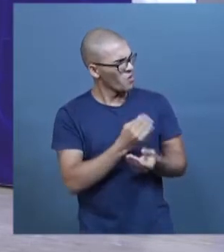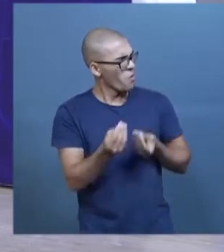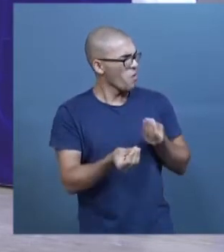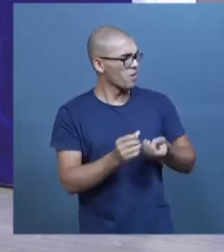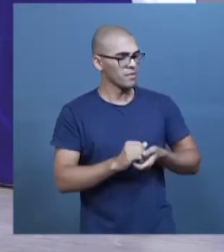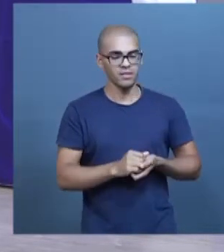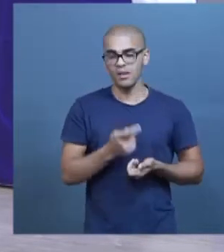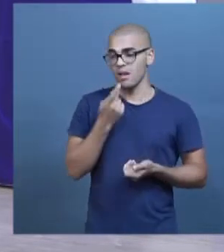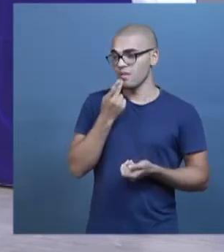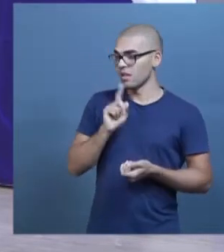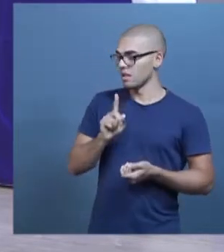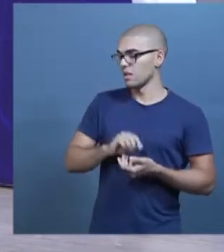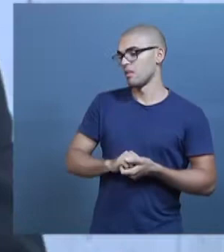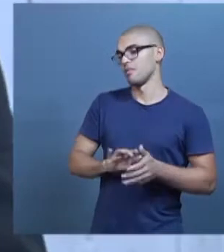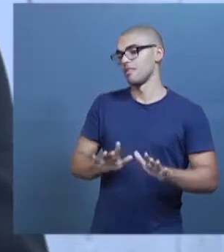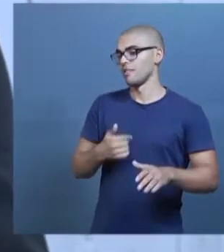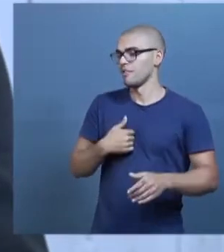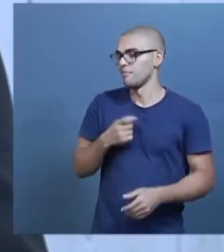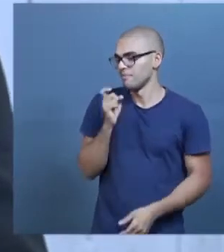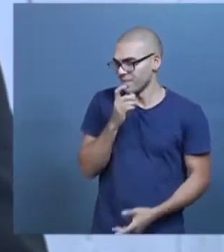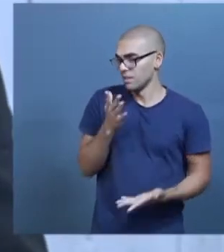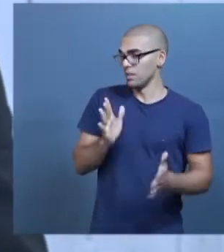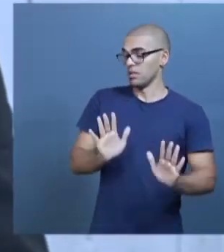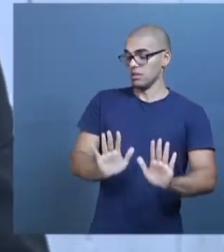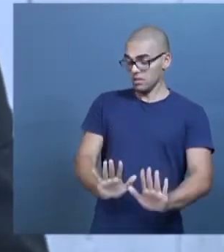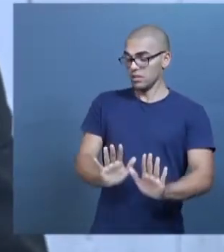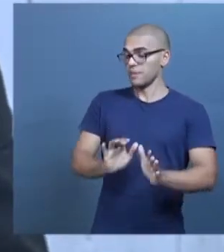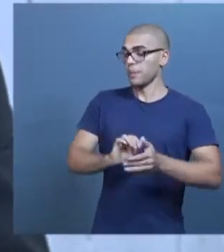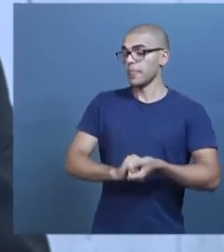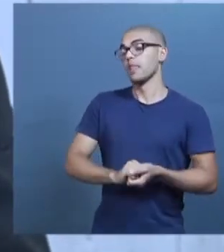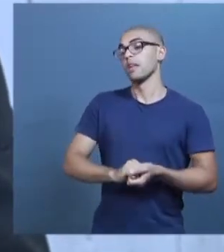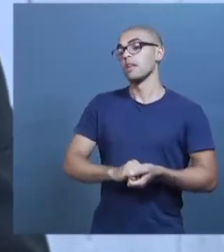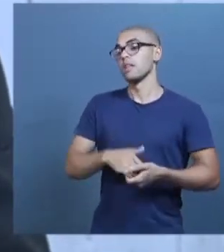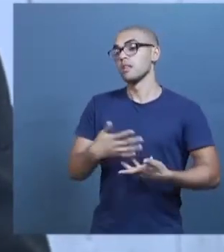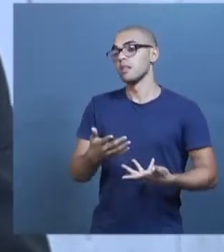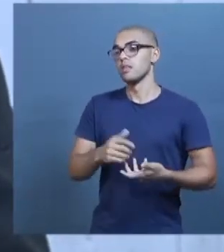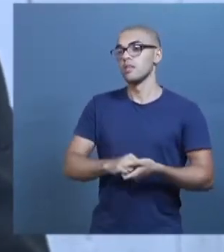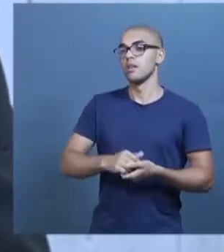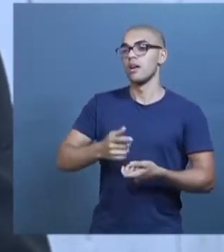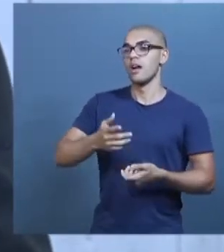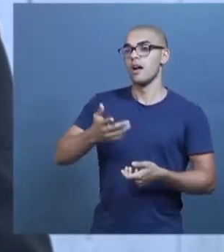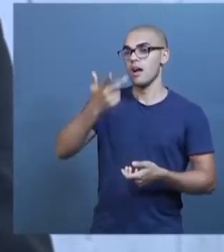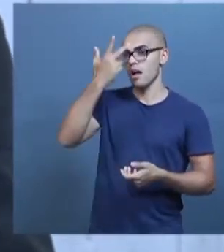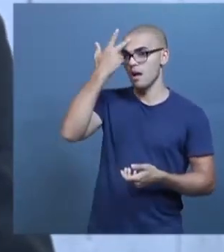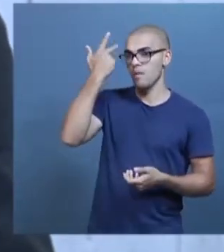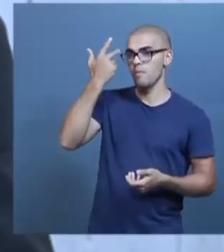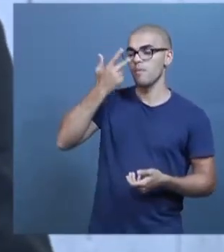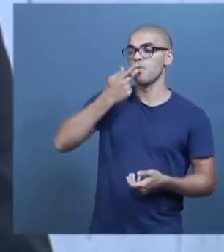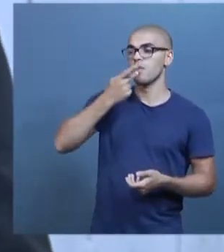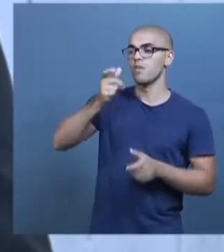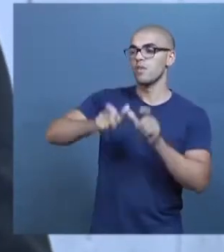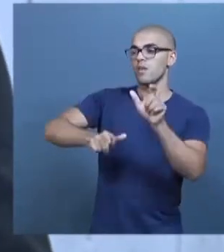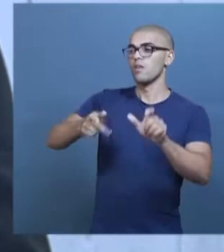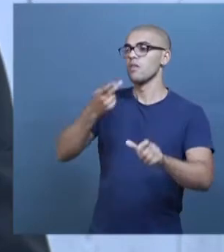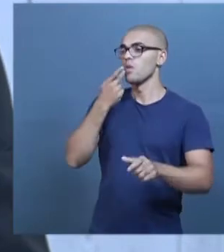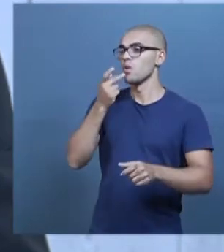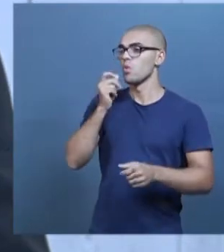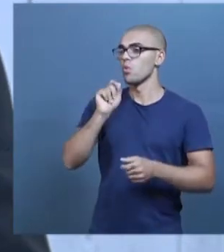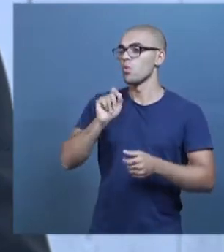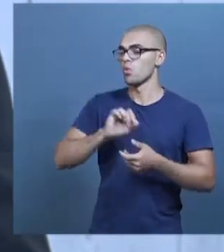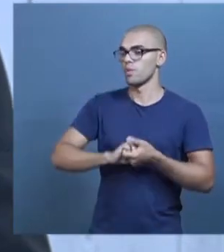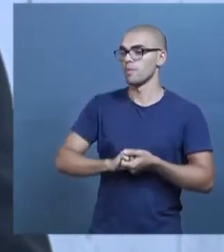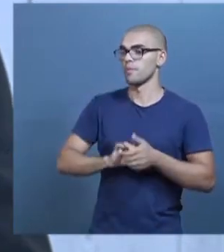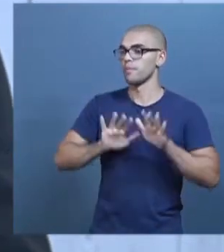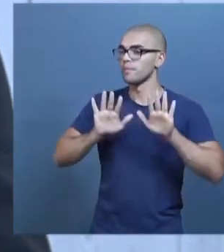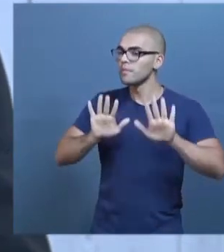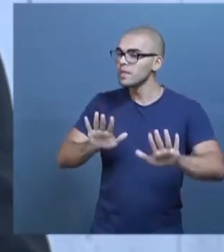seria um contrassenso, né? No ideário aí, popular, e a mídia trabalha muito essa questão, mas a